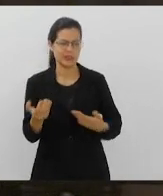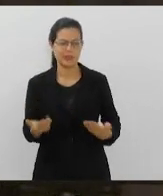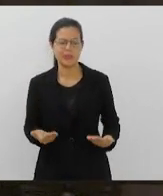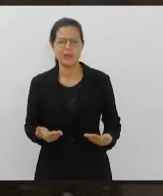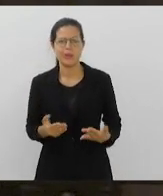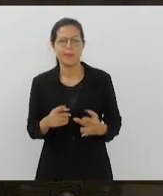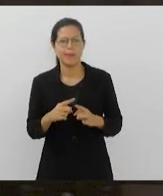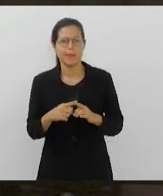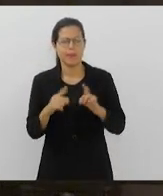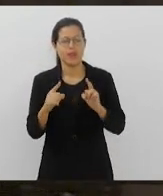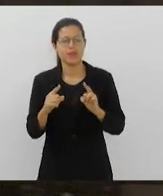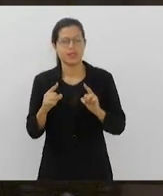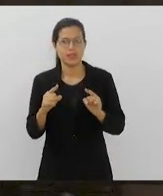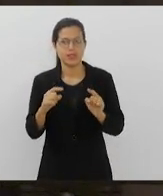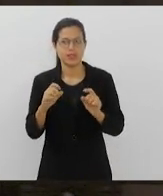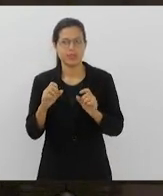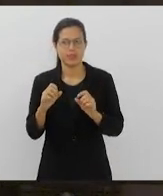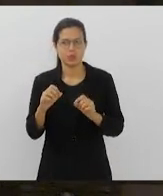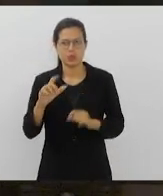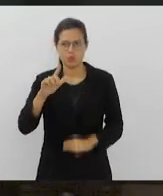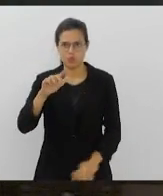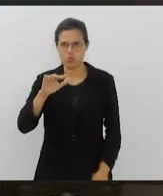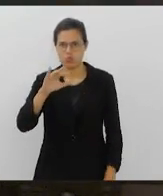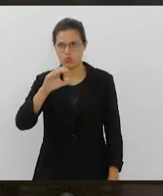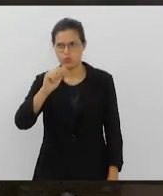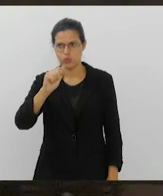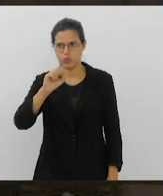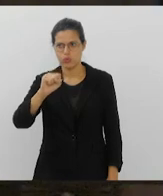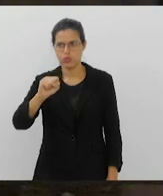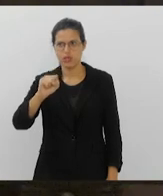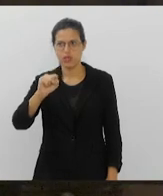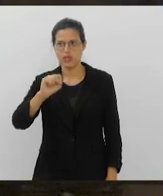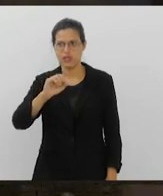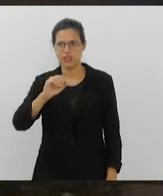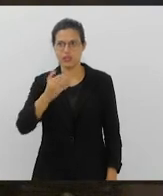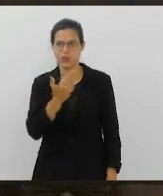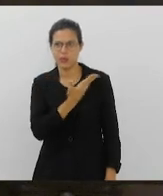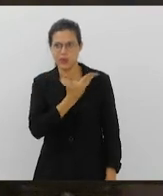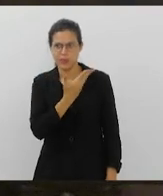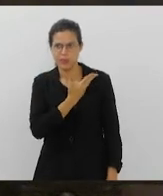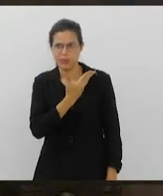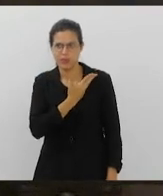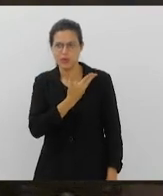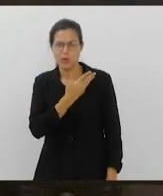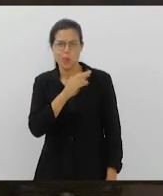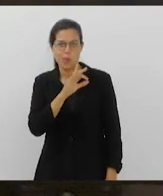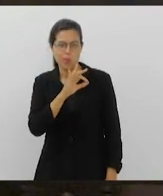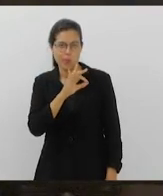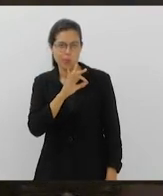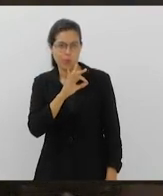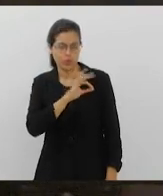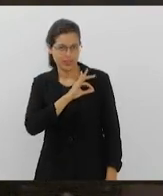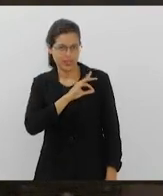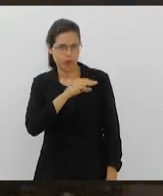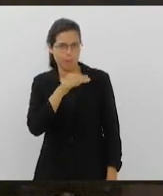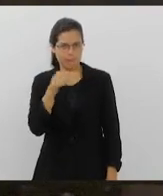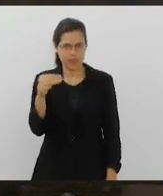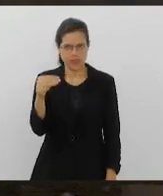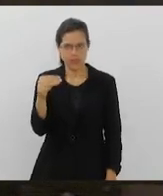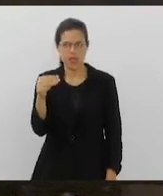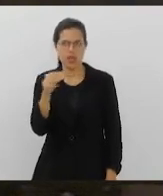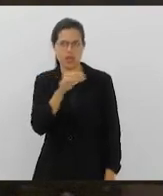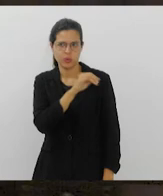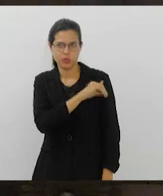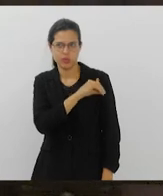poder aqui o Lucas Amorim, um amigo querido que hoje integra a minha equipe, policial militar no Rio de Janeiro, faixa preta de jiu-jitsu